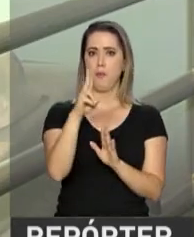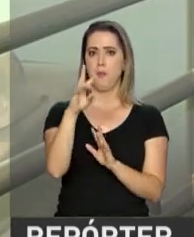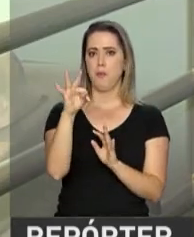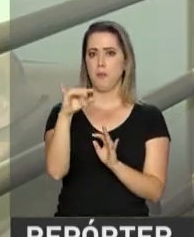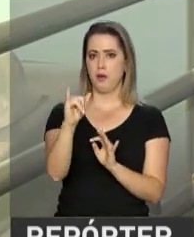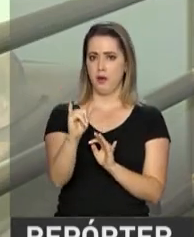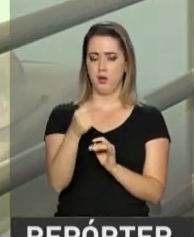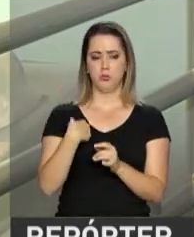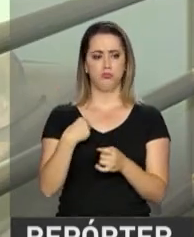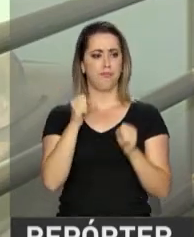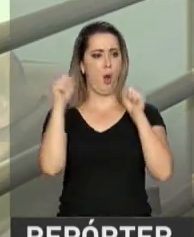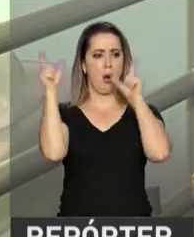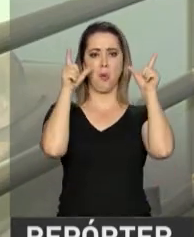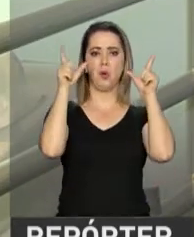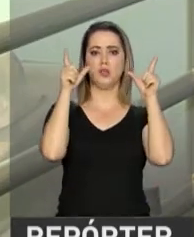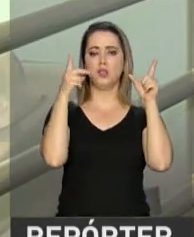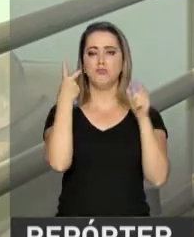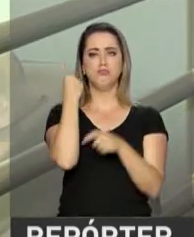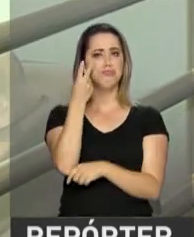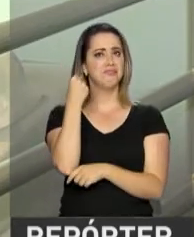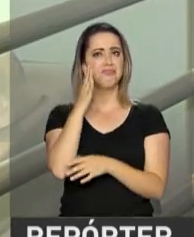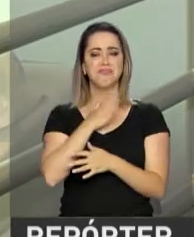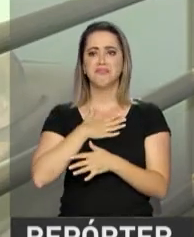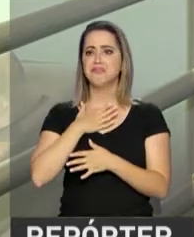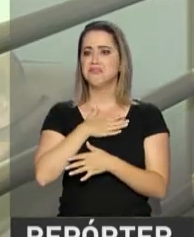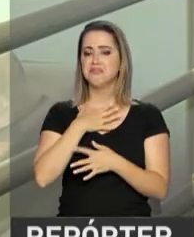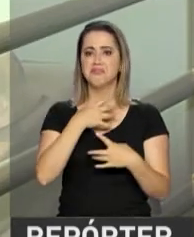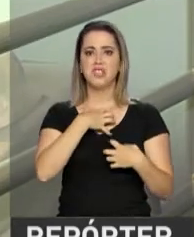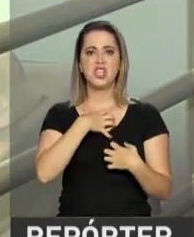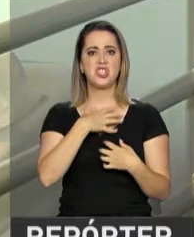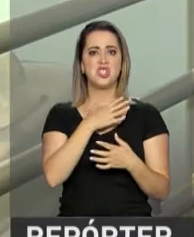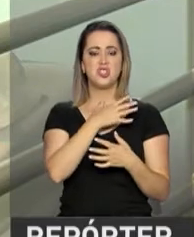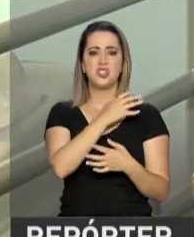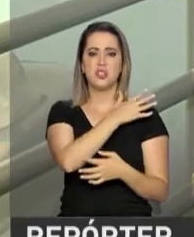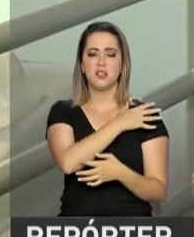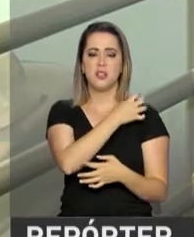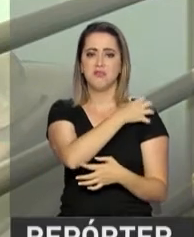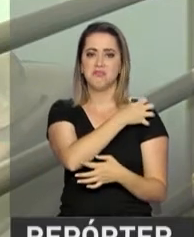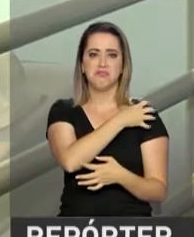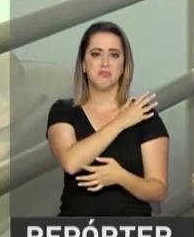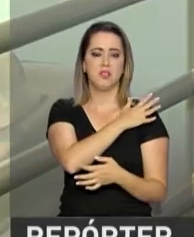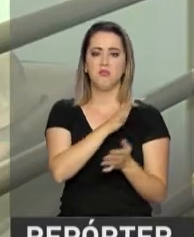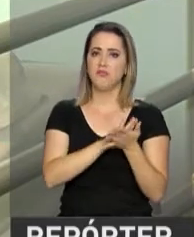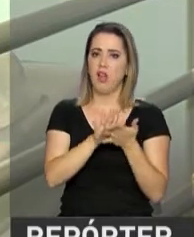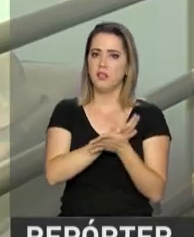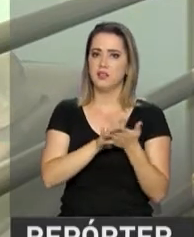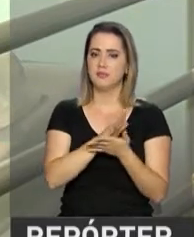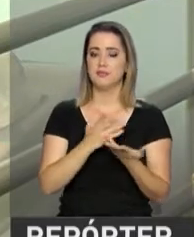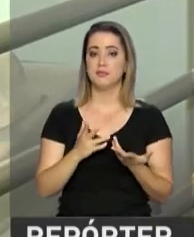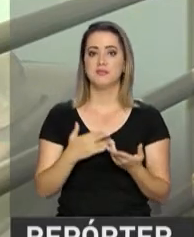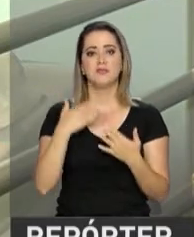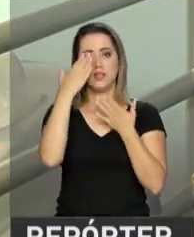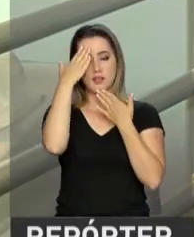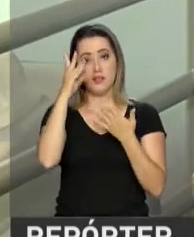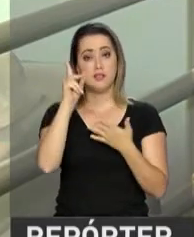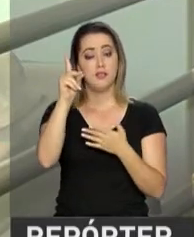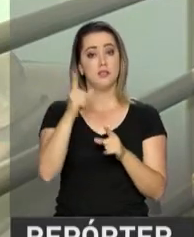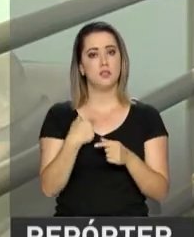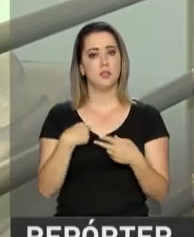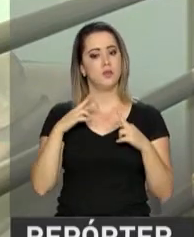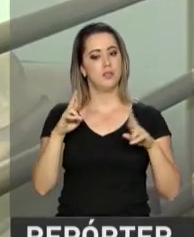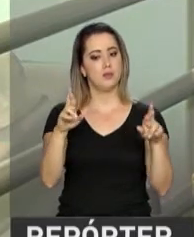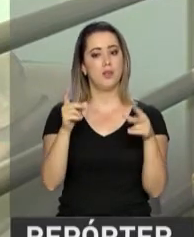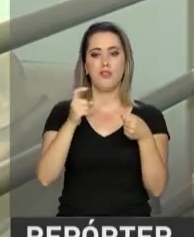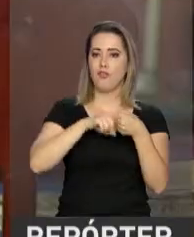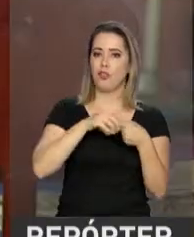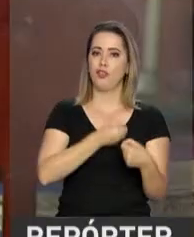quando acordei estava lento normal continuo nada graças a deus uma das primeiras coisas que espera